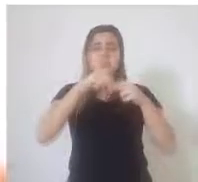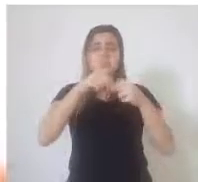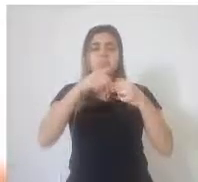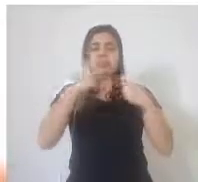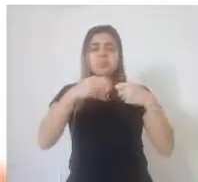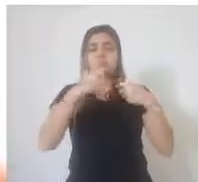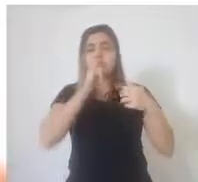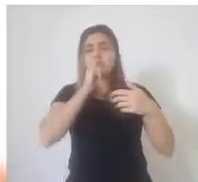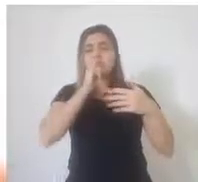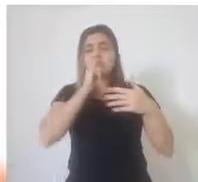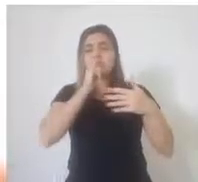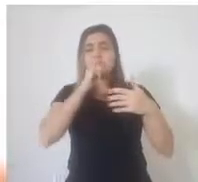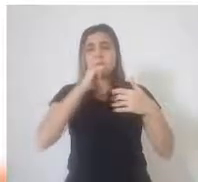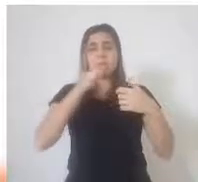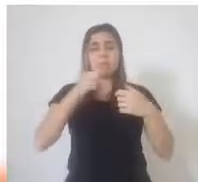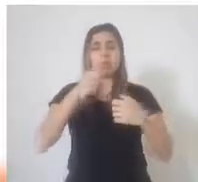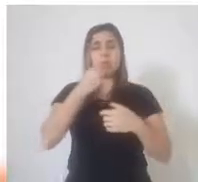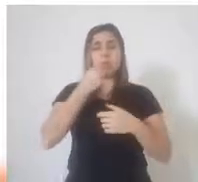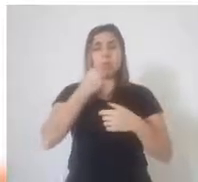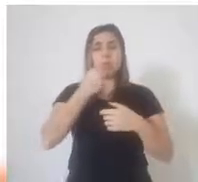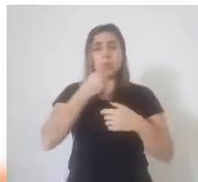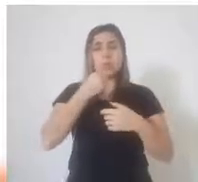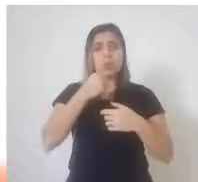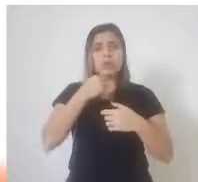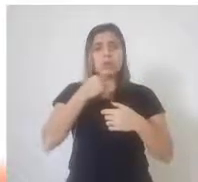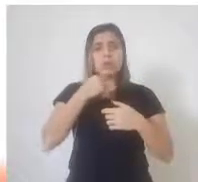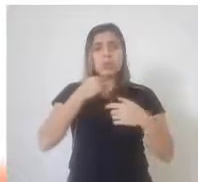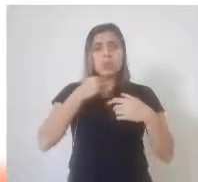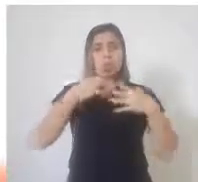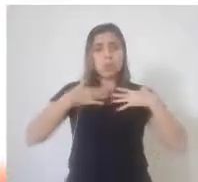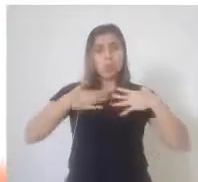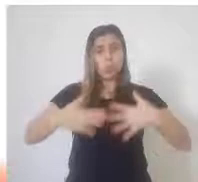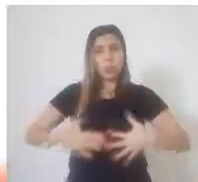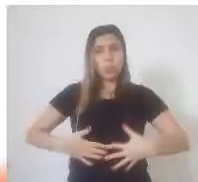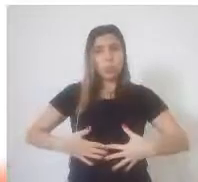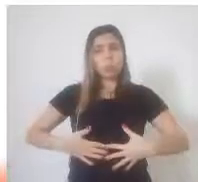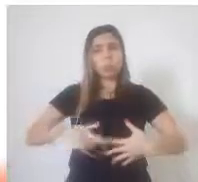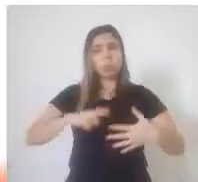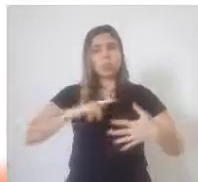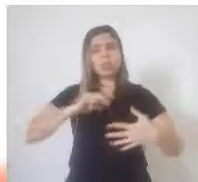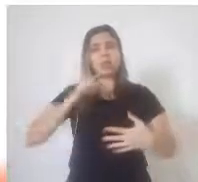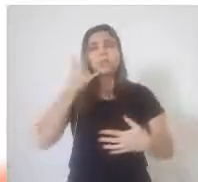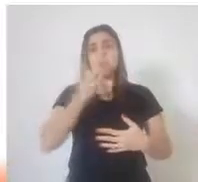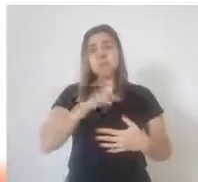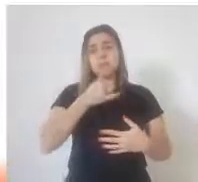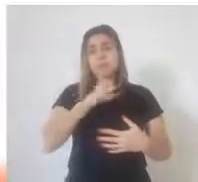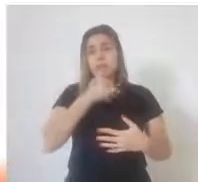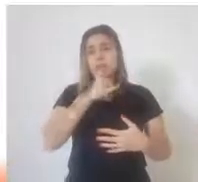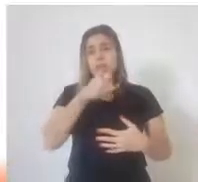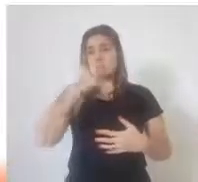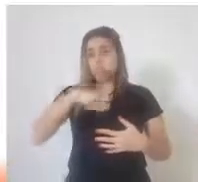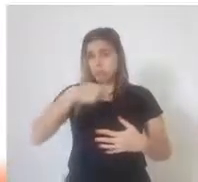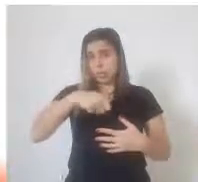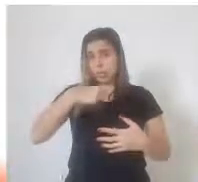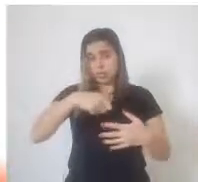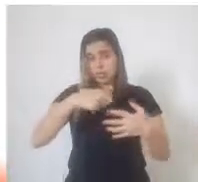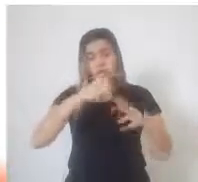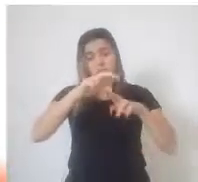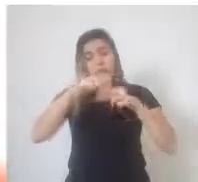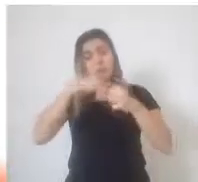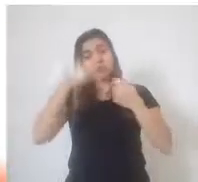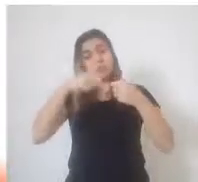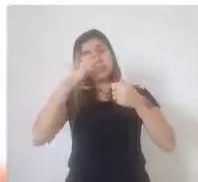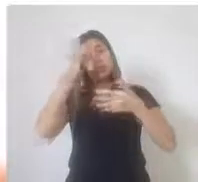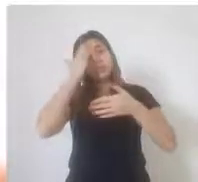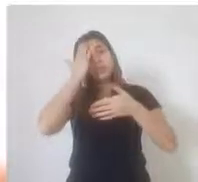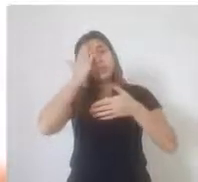no nível trófico para abastecer, para nutrir um nível trófico acima dele, né? Então,